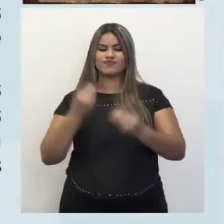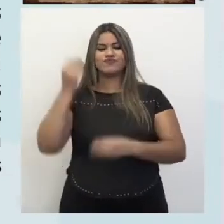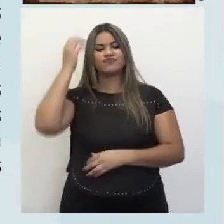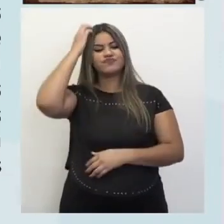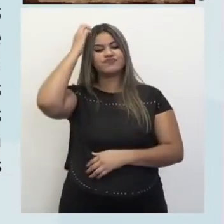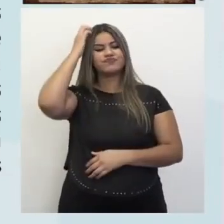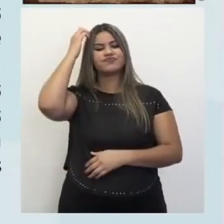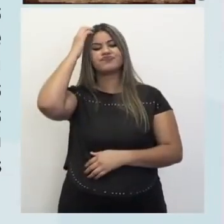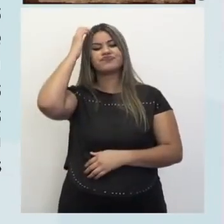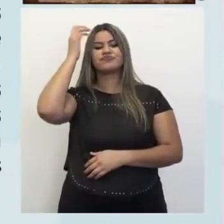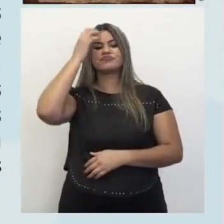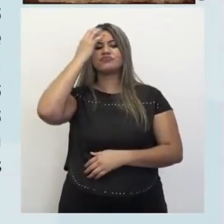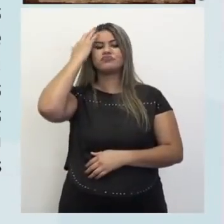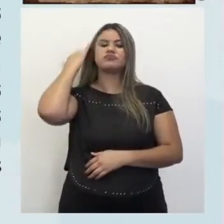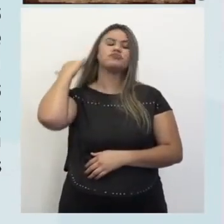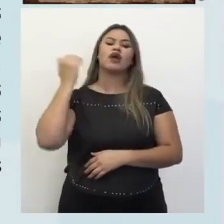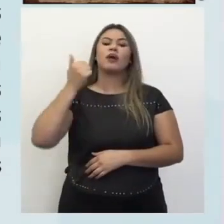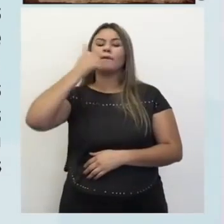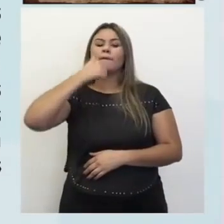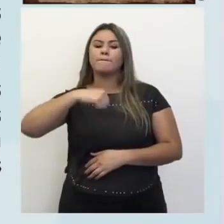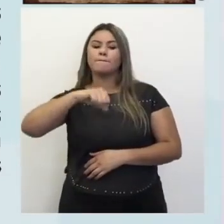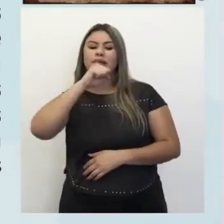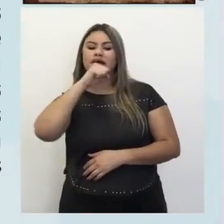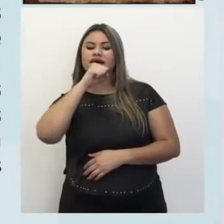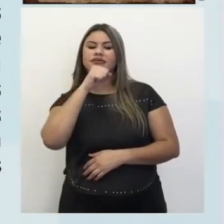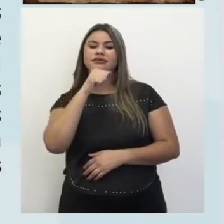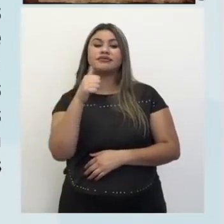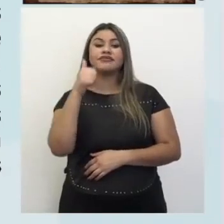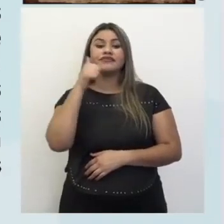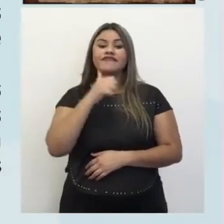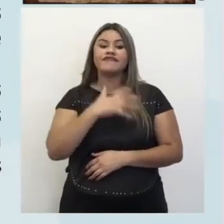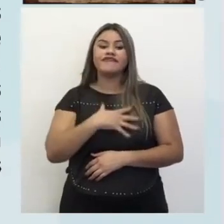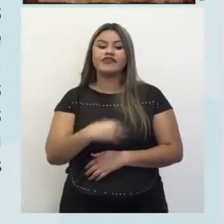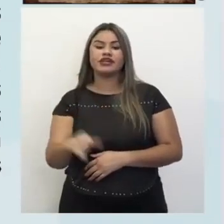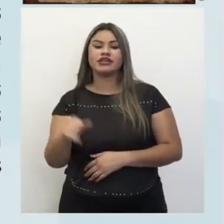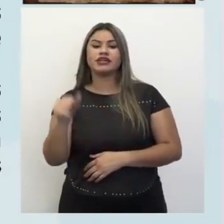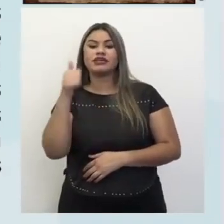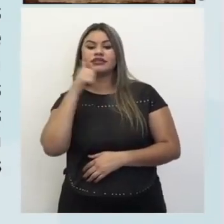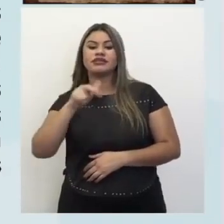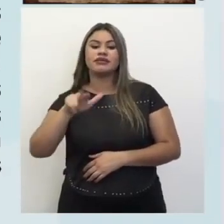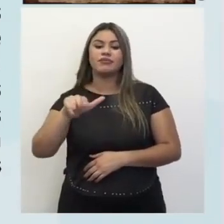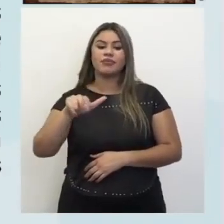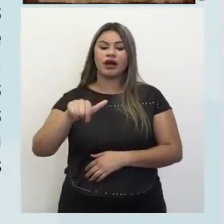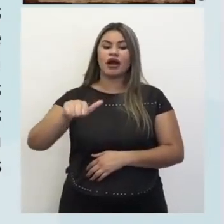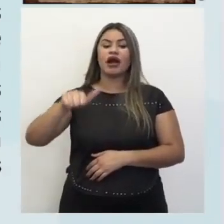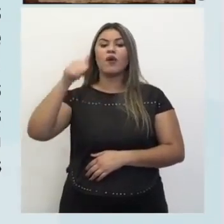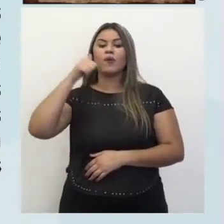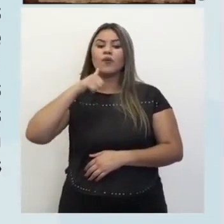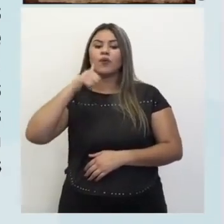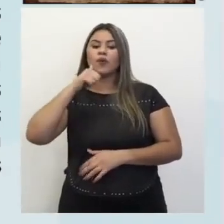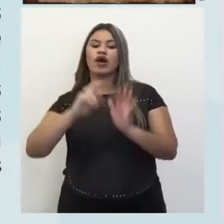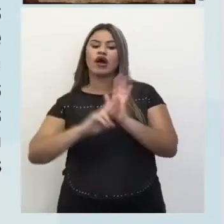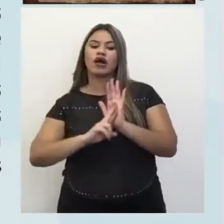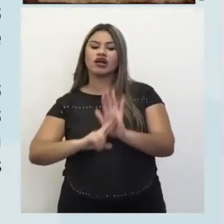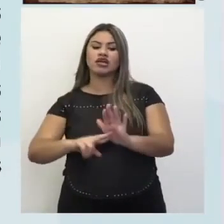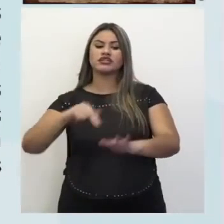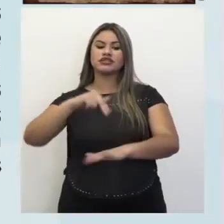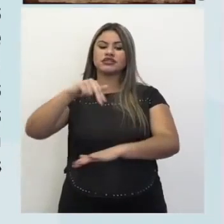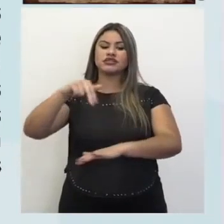diz o seguinte, no seu preâmbulo: mães, filhas, irmãs e mulheres representantes da